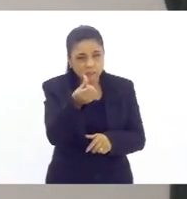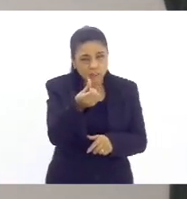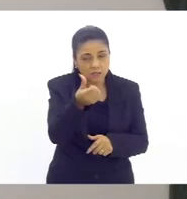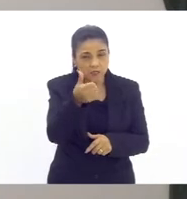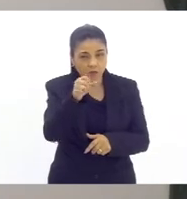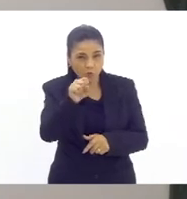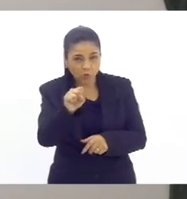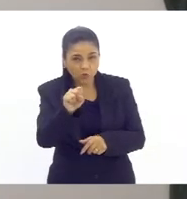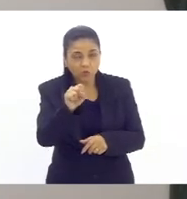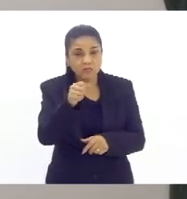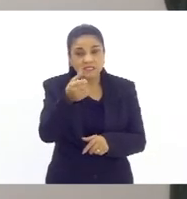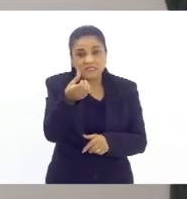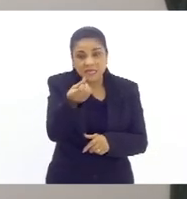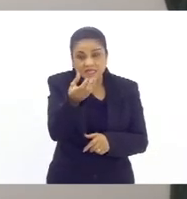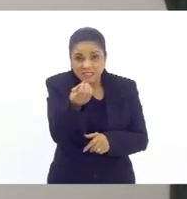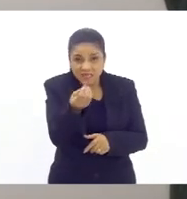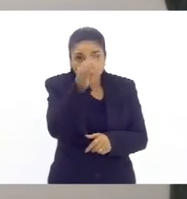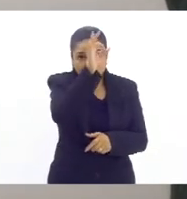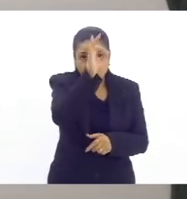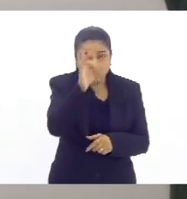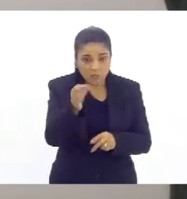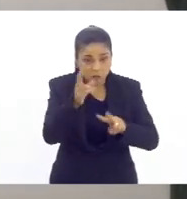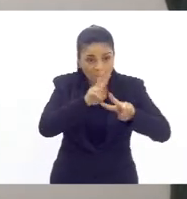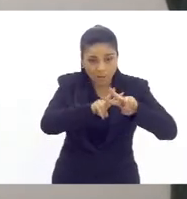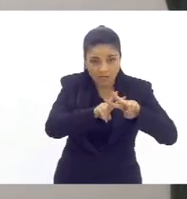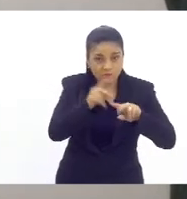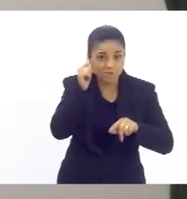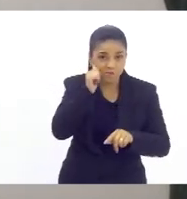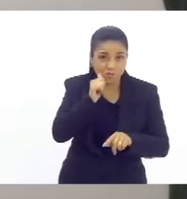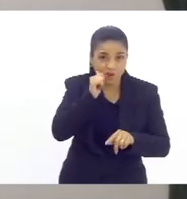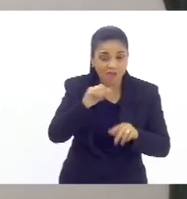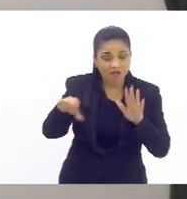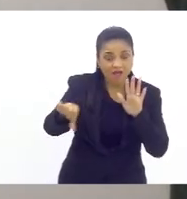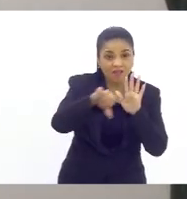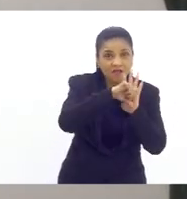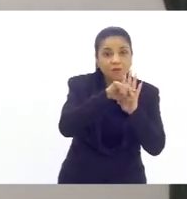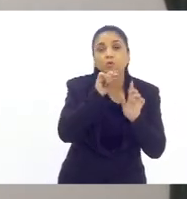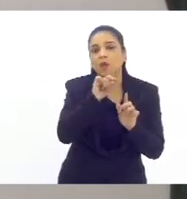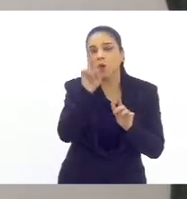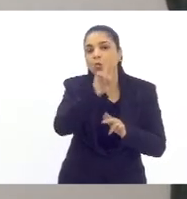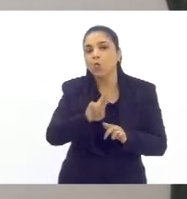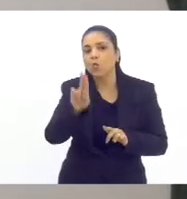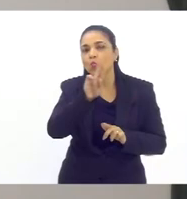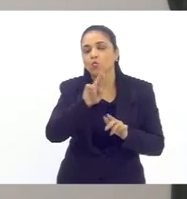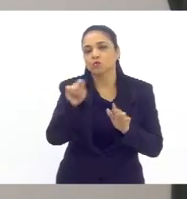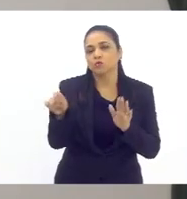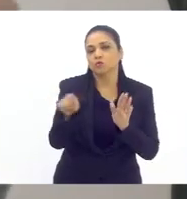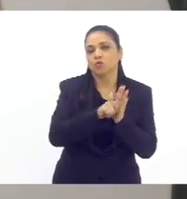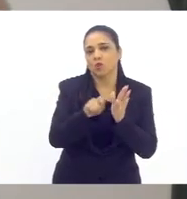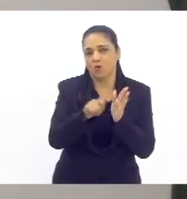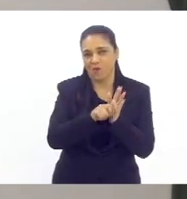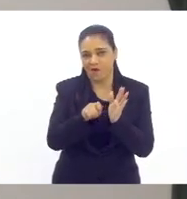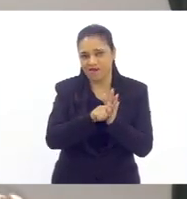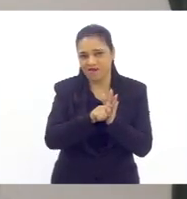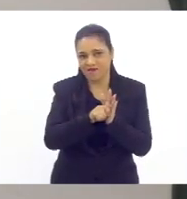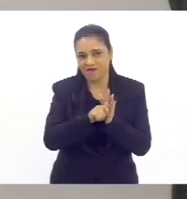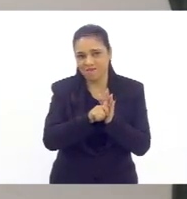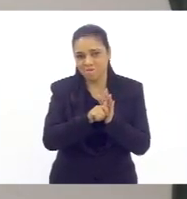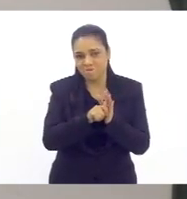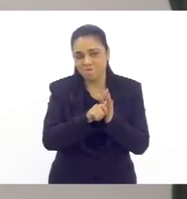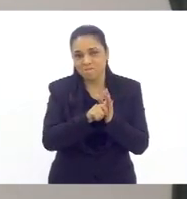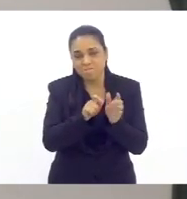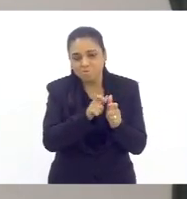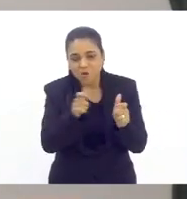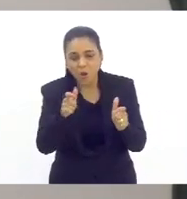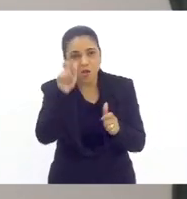70% das mulheres presas estão presas por conta de crimes relacionados a lentes de drogas então a maioria das mulheres presas está presa por conta